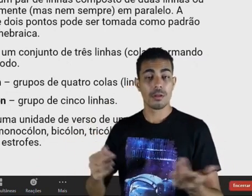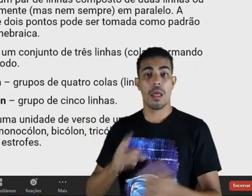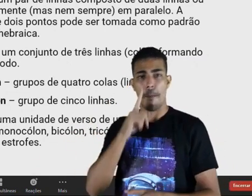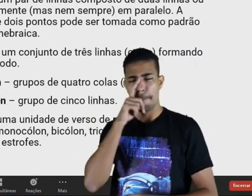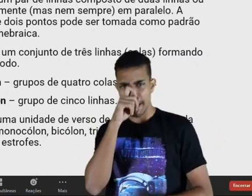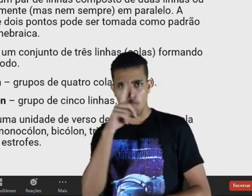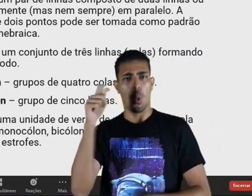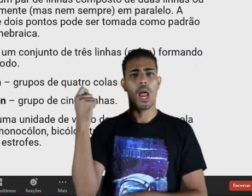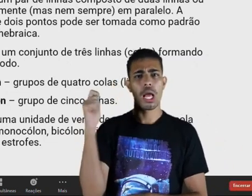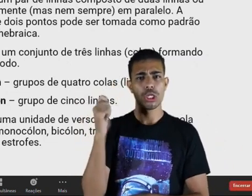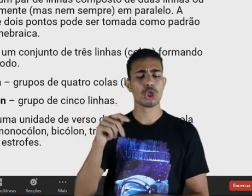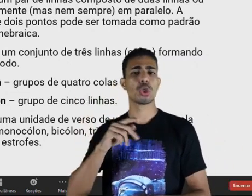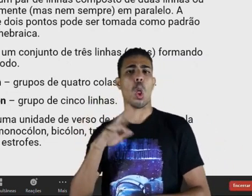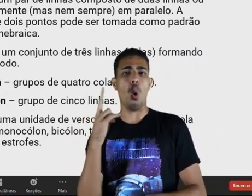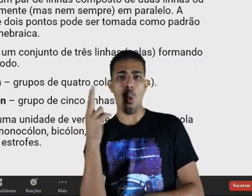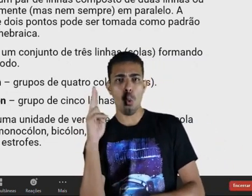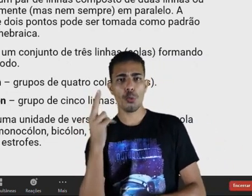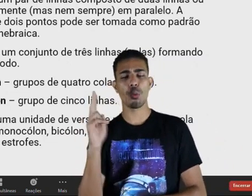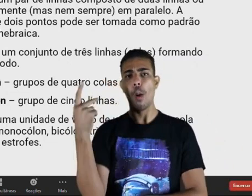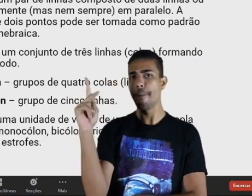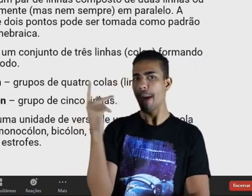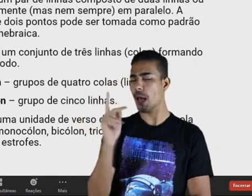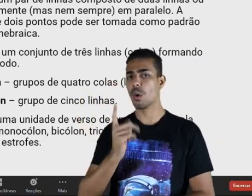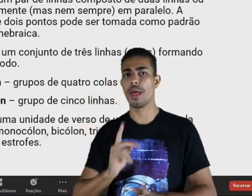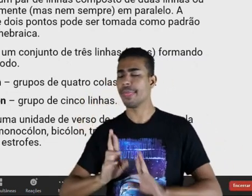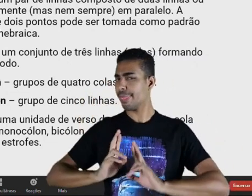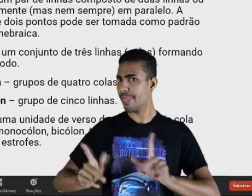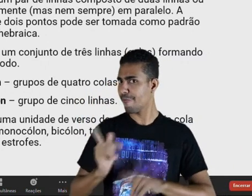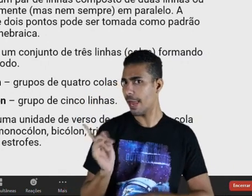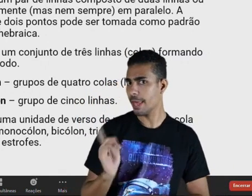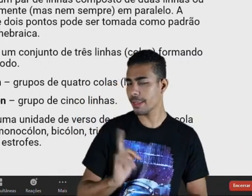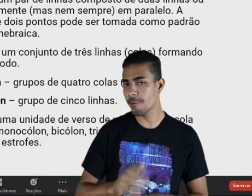peruanos, argentinos, uruguaios, paraguaios,